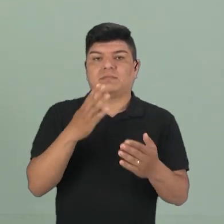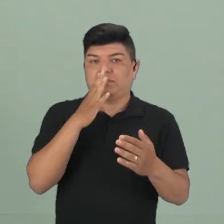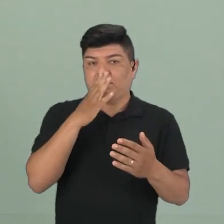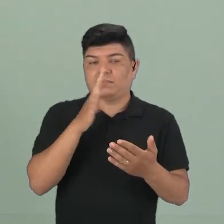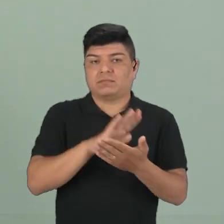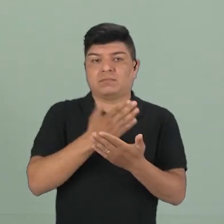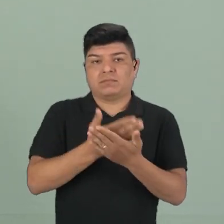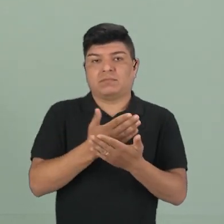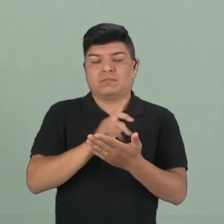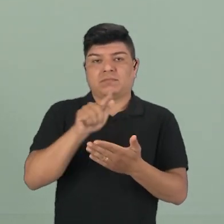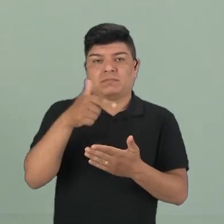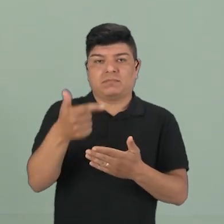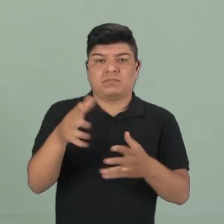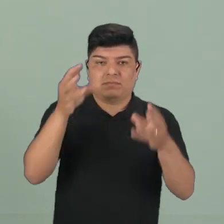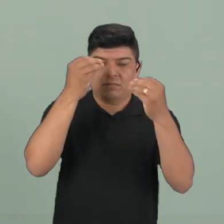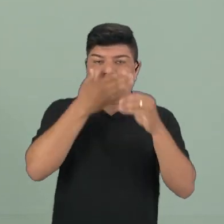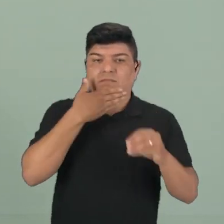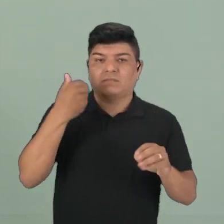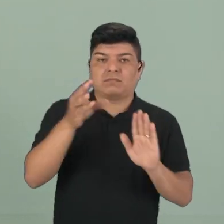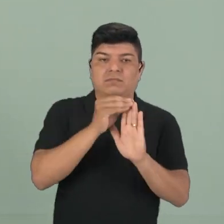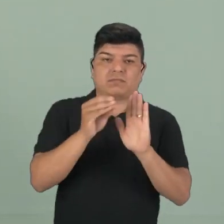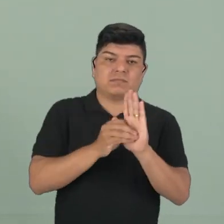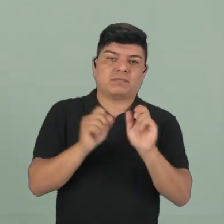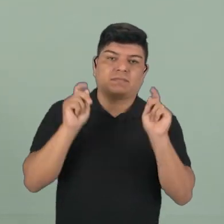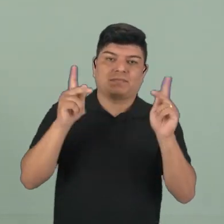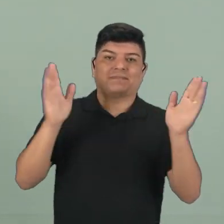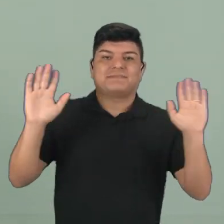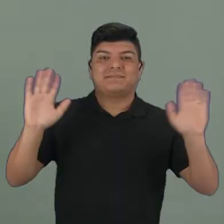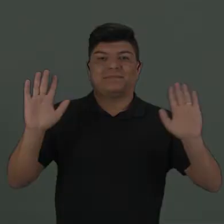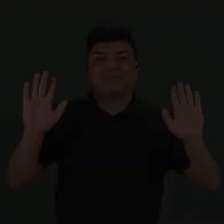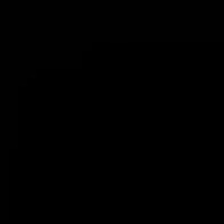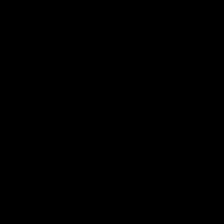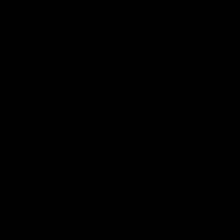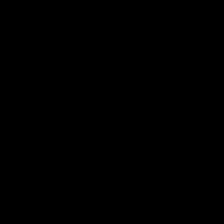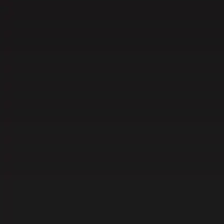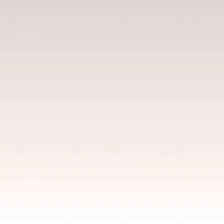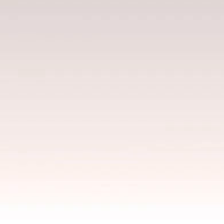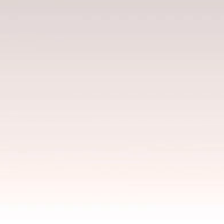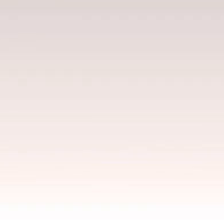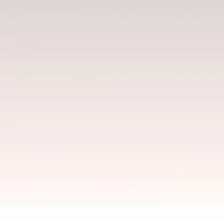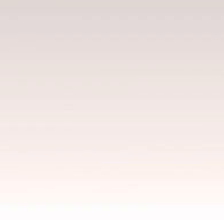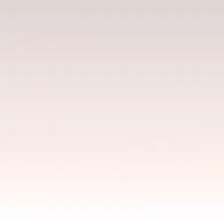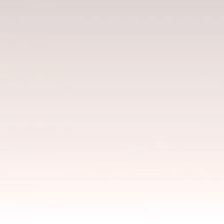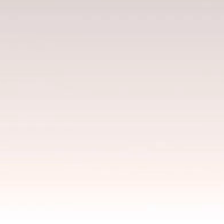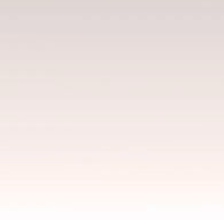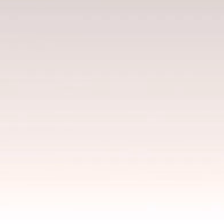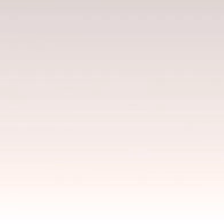aulas novamente para você fixar melhor o conteúdo, tá bom? Até a próxima!